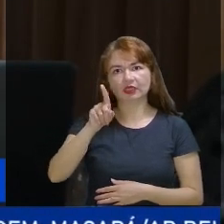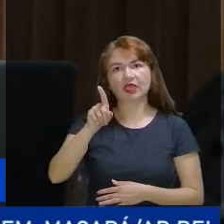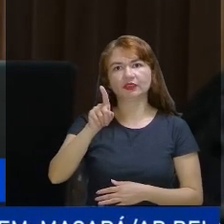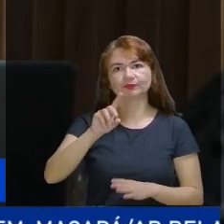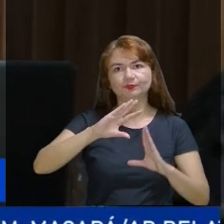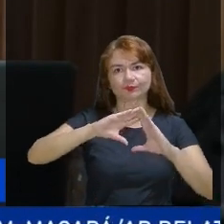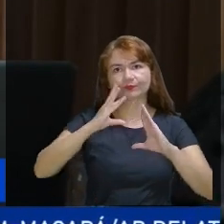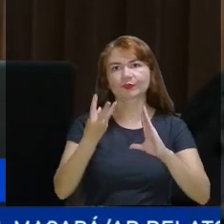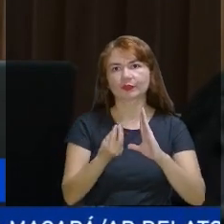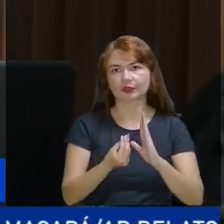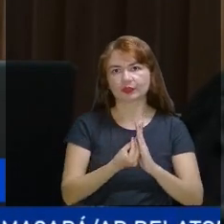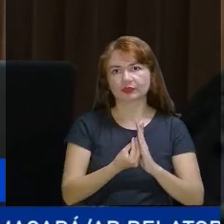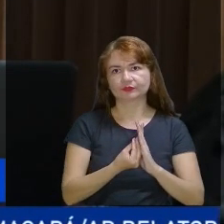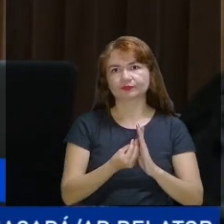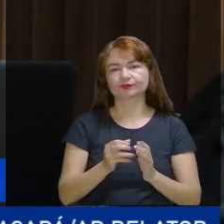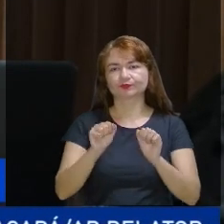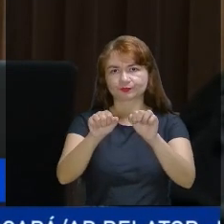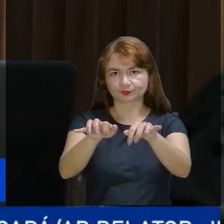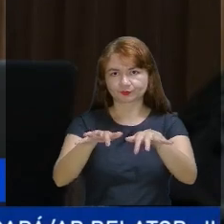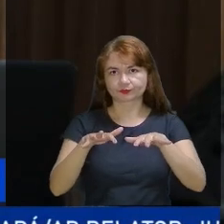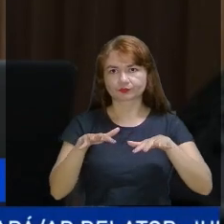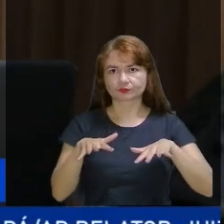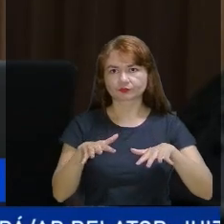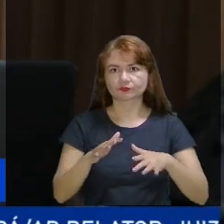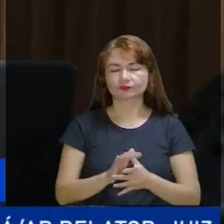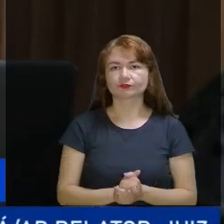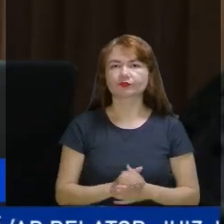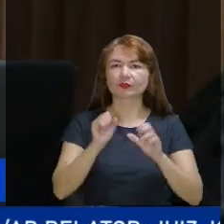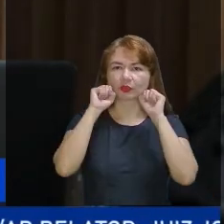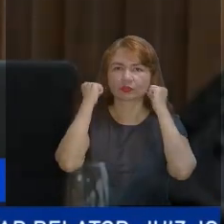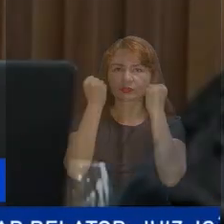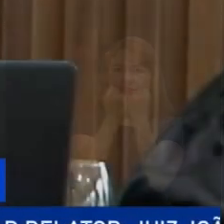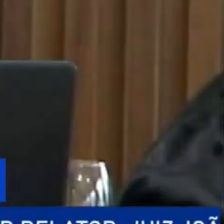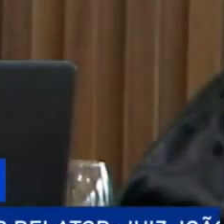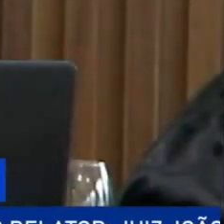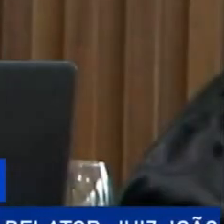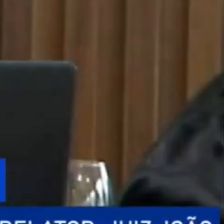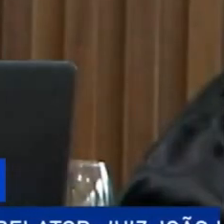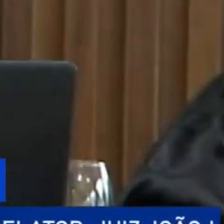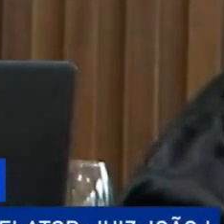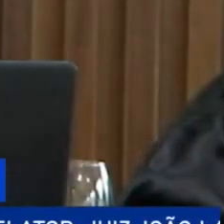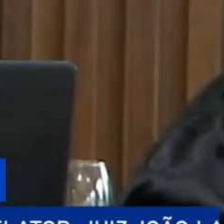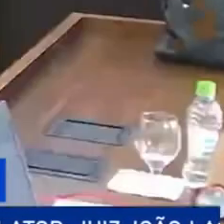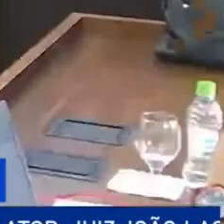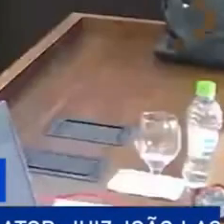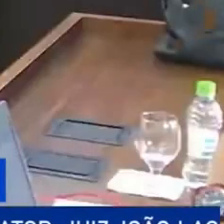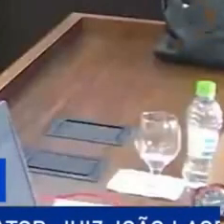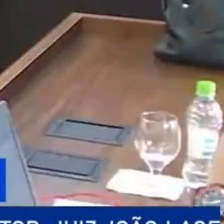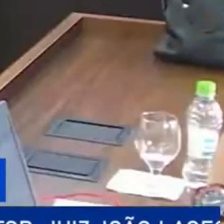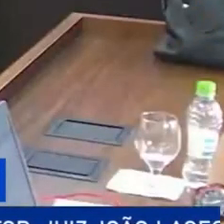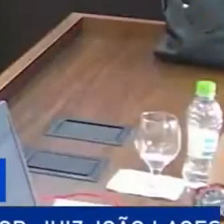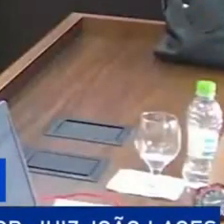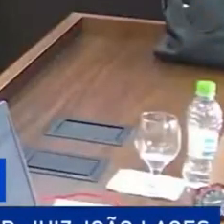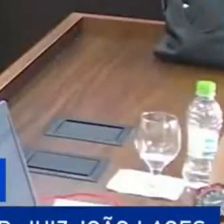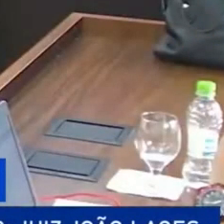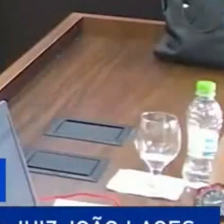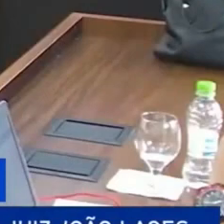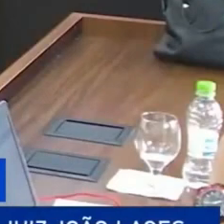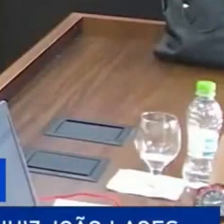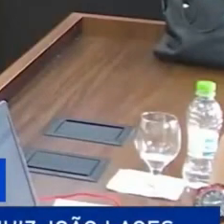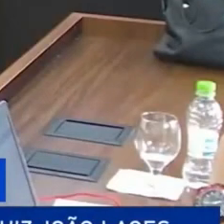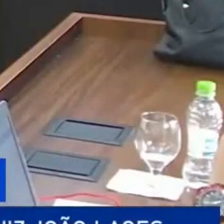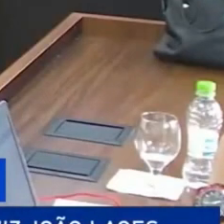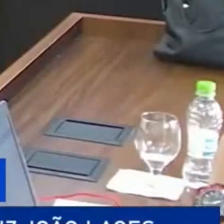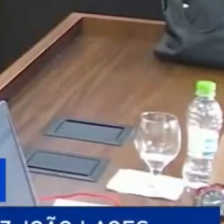nesse debate lá, nesse seminário que a gente fez com a comunidade quilombola. Mas eu voto integralmente em favor. Perfeito. Como